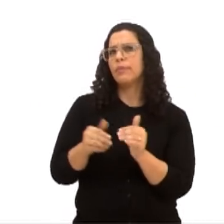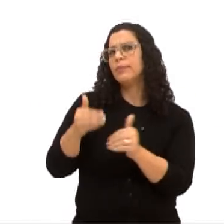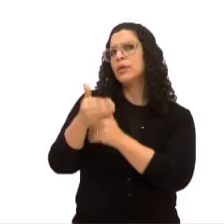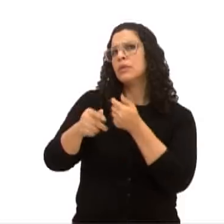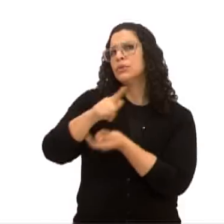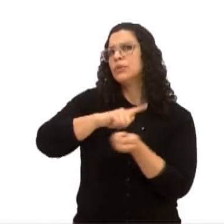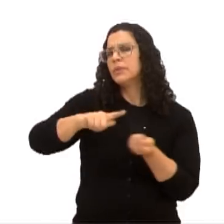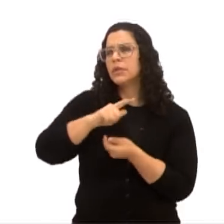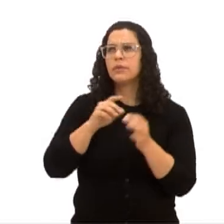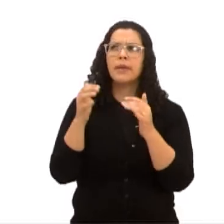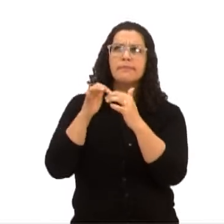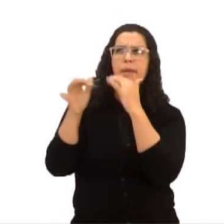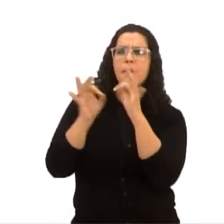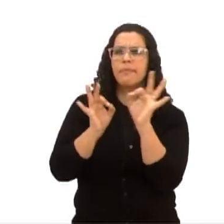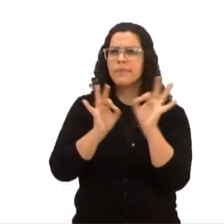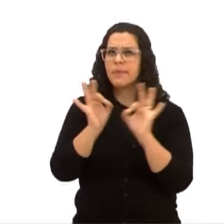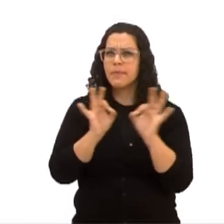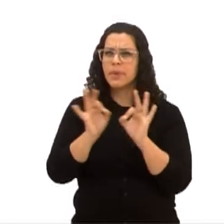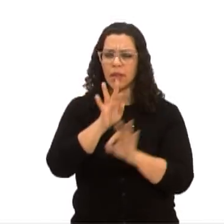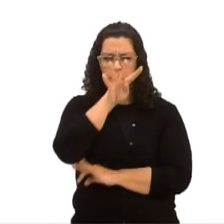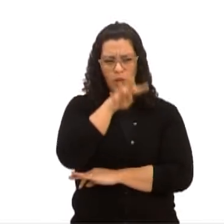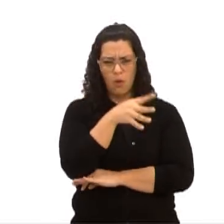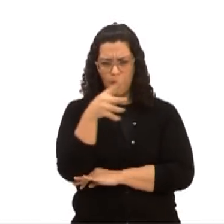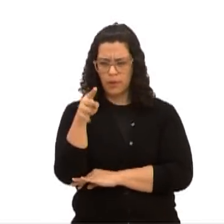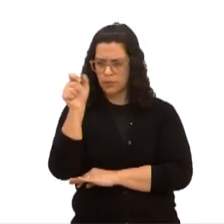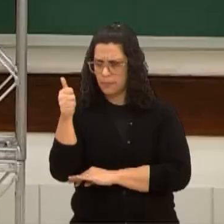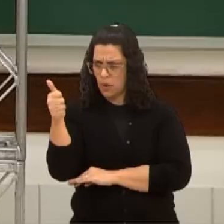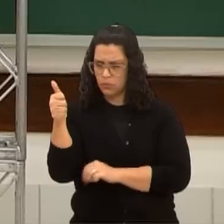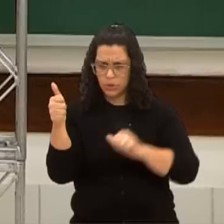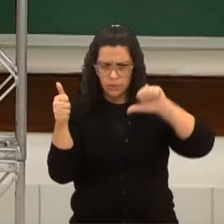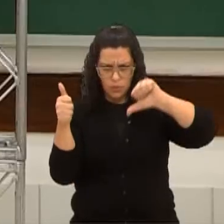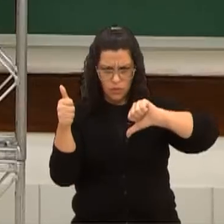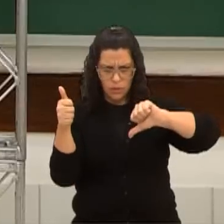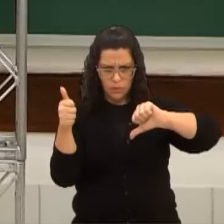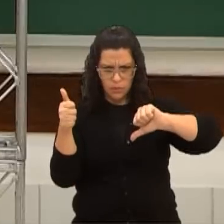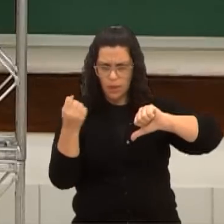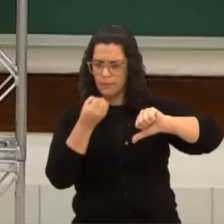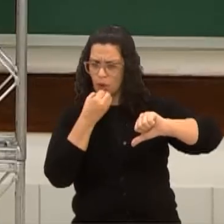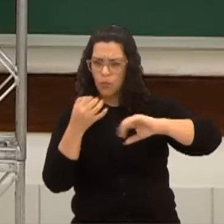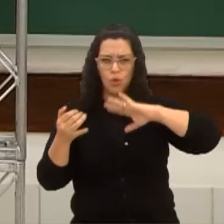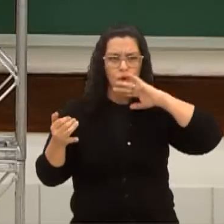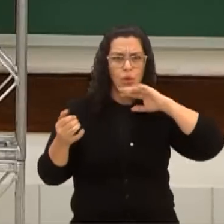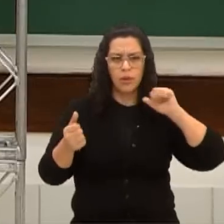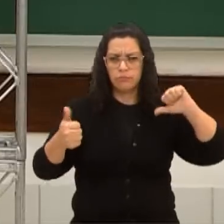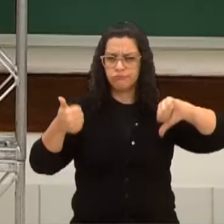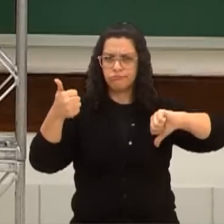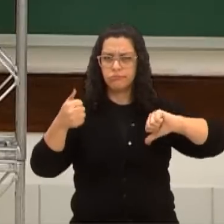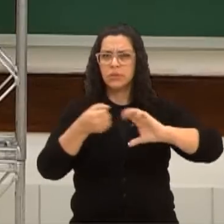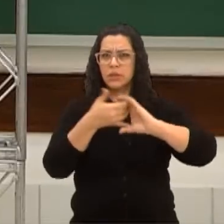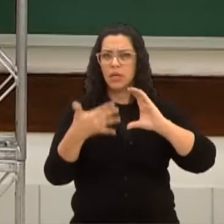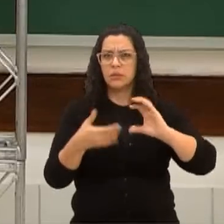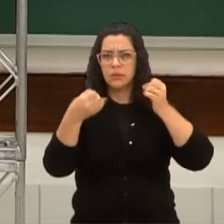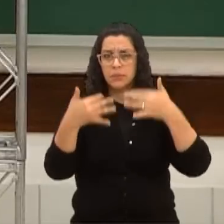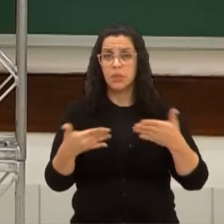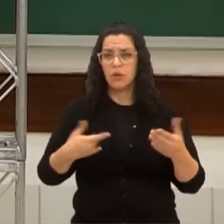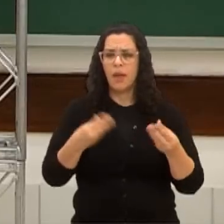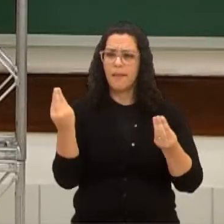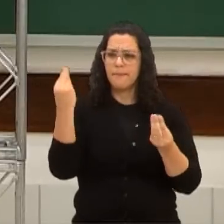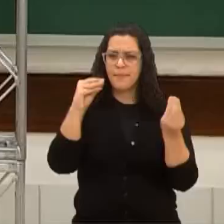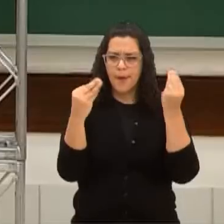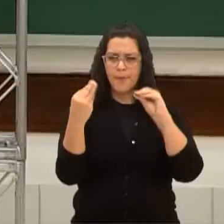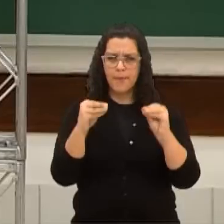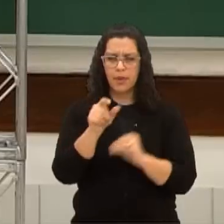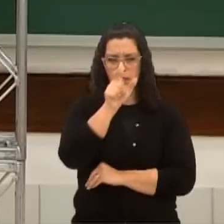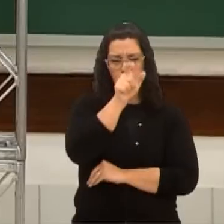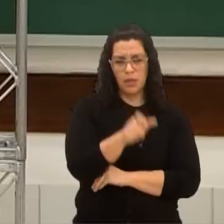processo? Organize isso num quadro e coloque então quais seriam essas características. Coloque lá no quadro